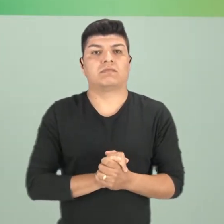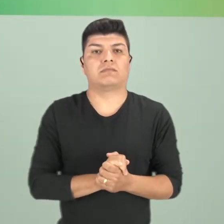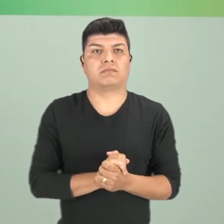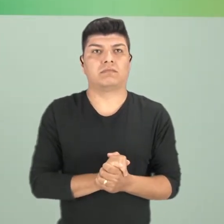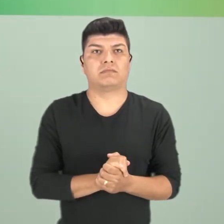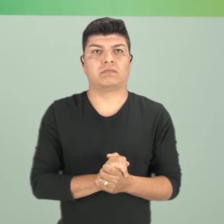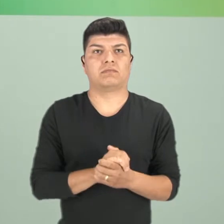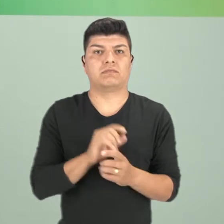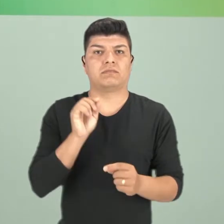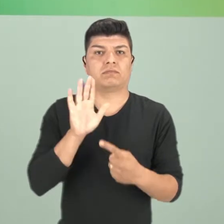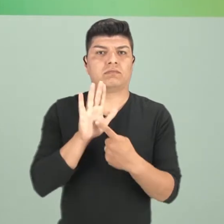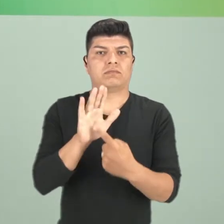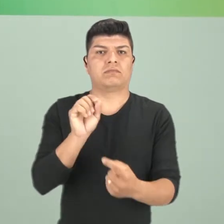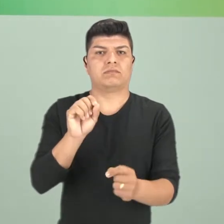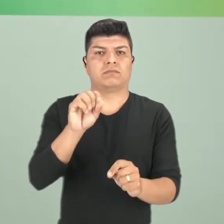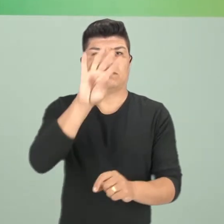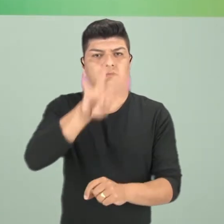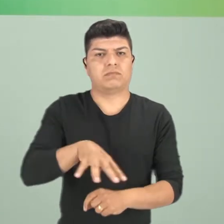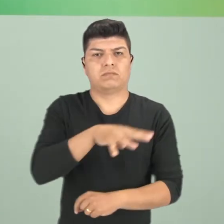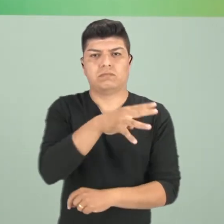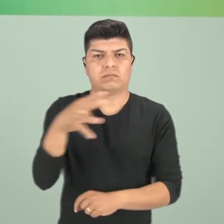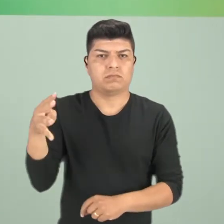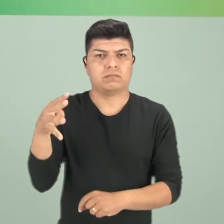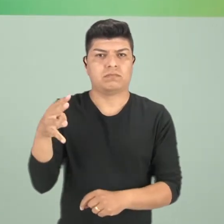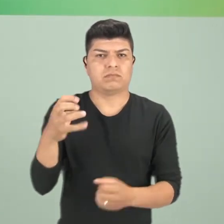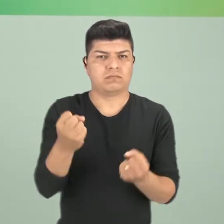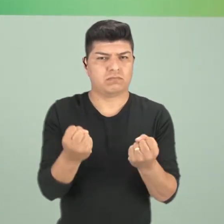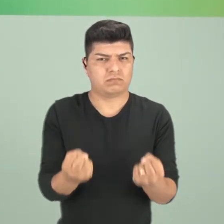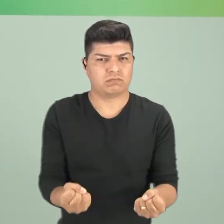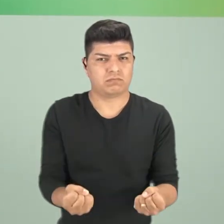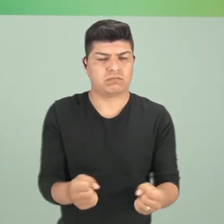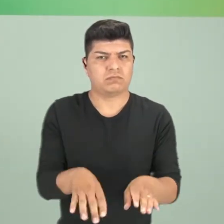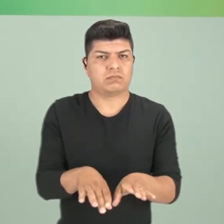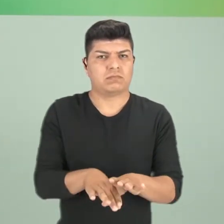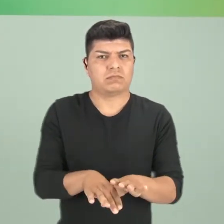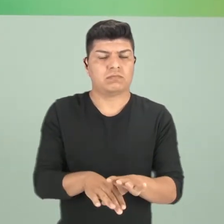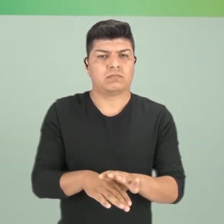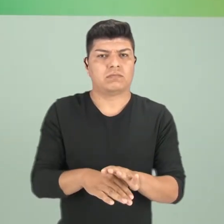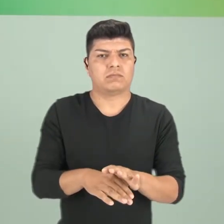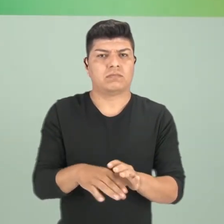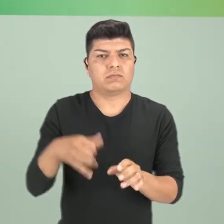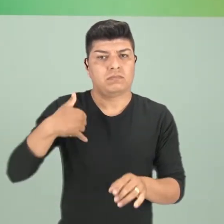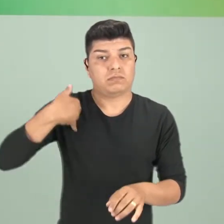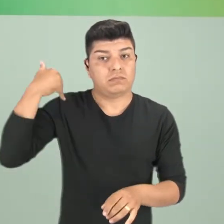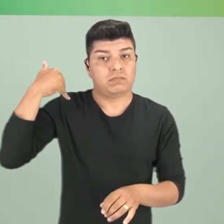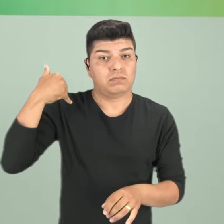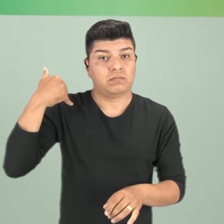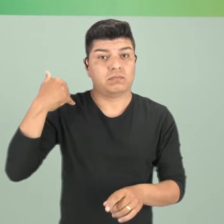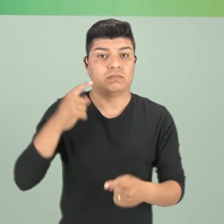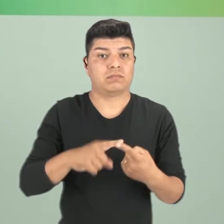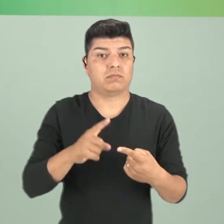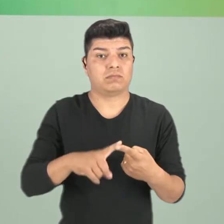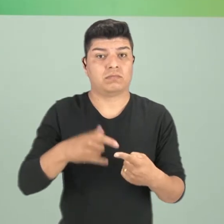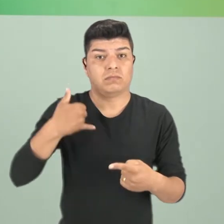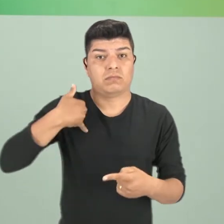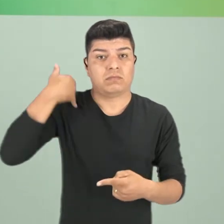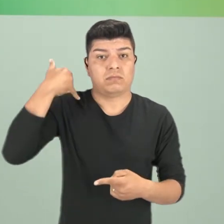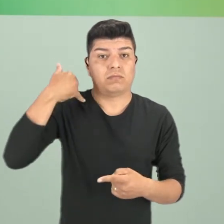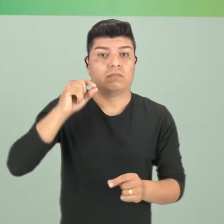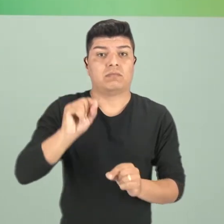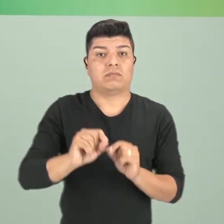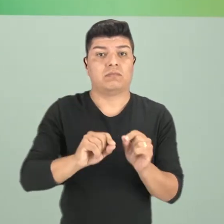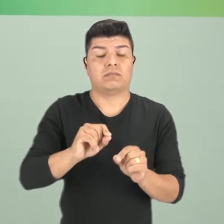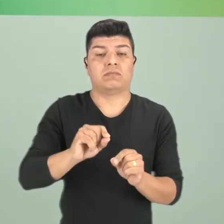uma referência em tabela de peso e idade, porque a idade não